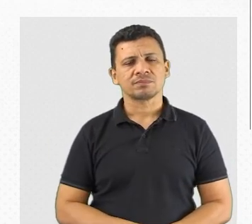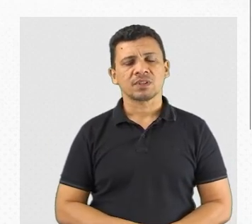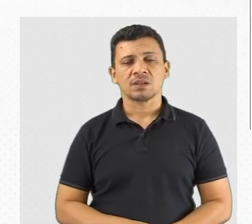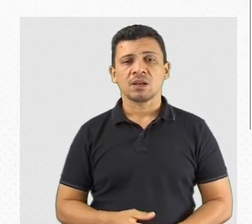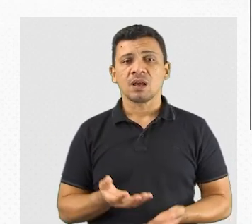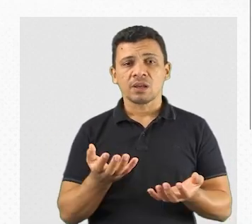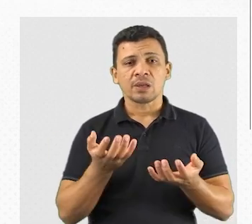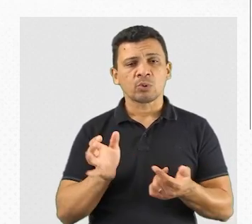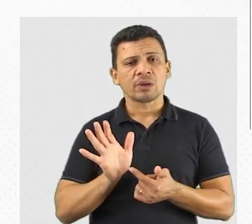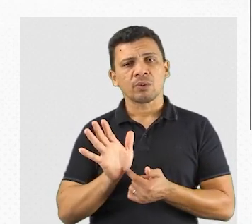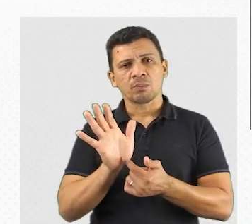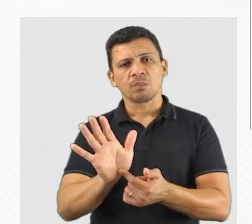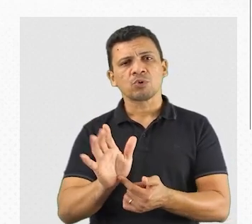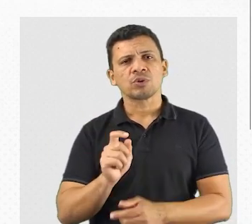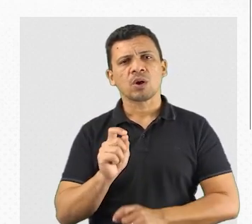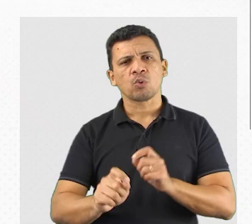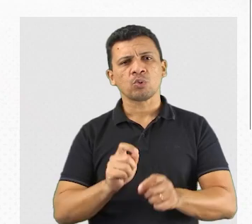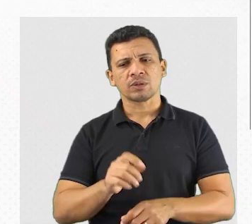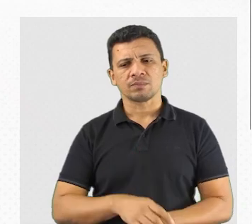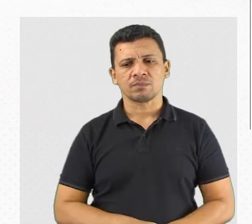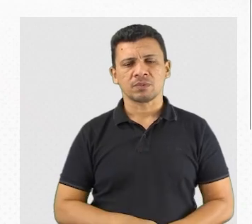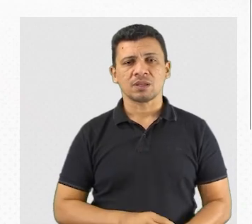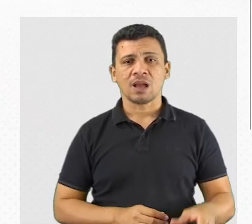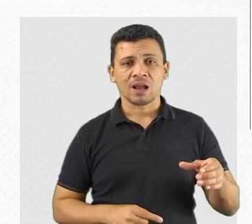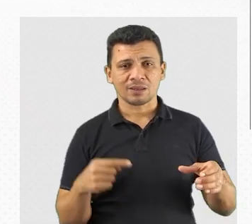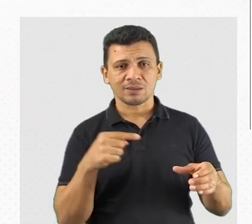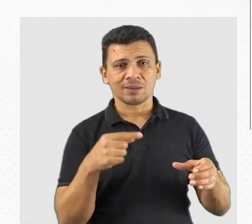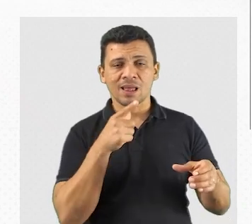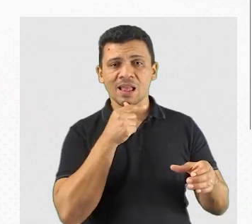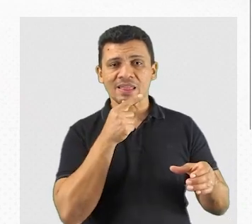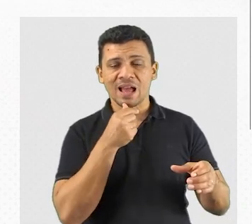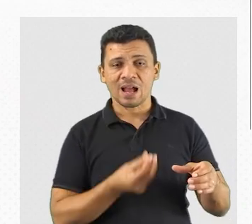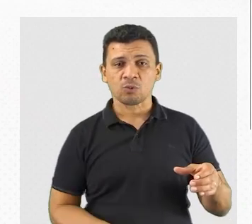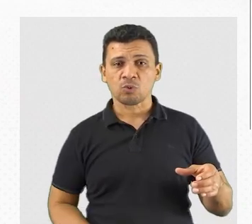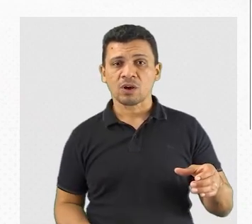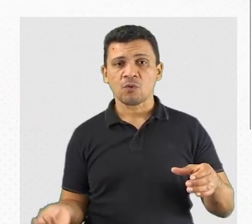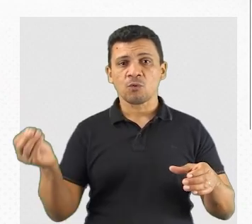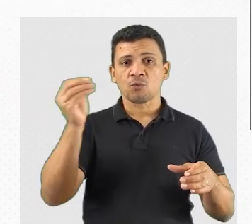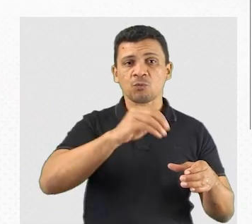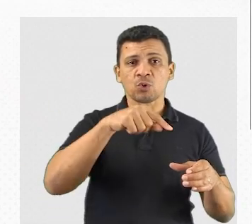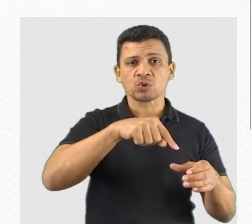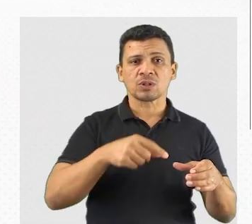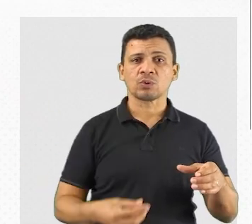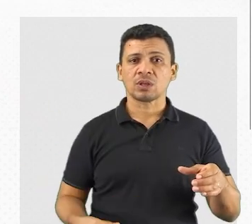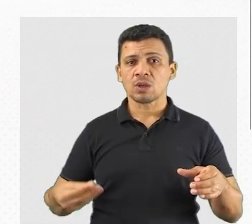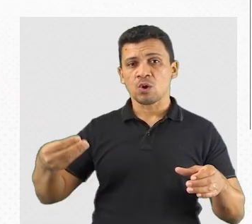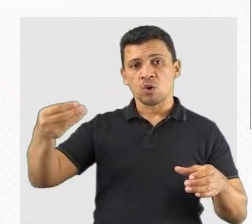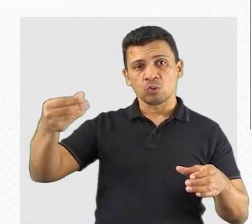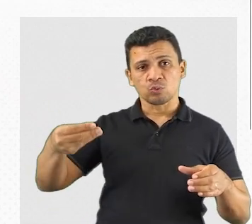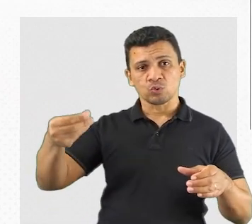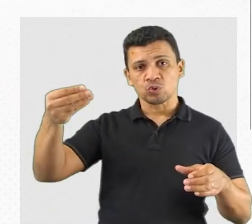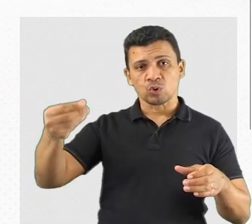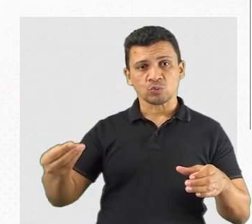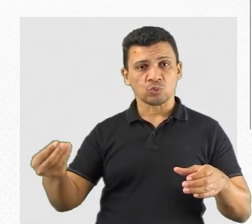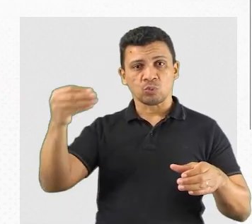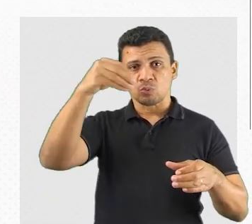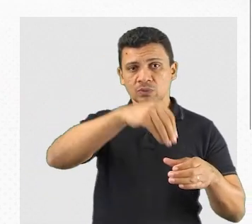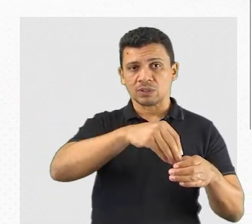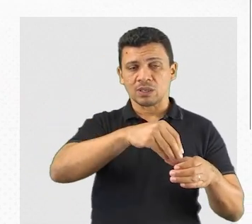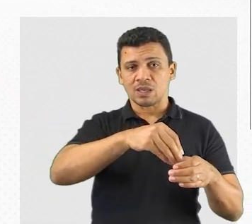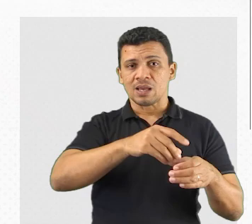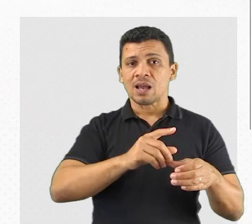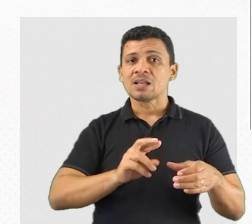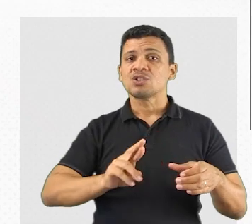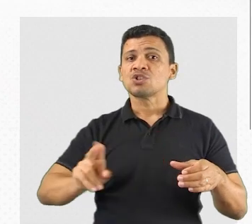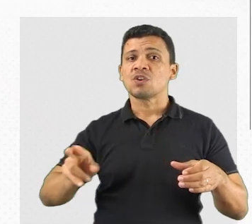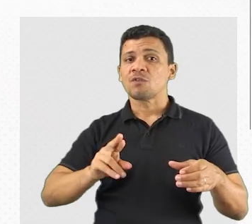te mostrar que se eu adicionar aqui na água, nesse solvente, um soluto não volátil, vai